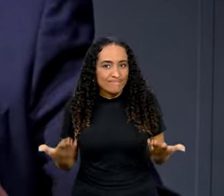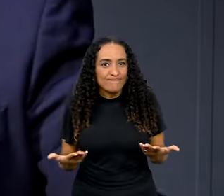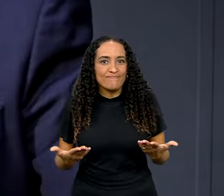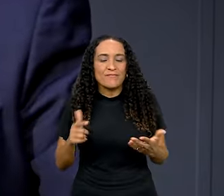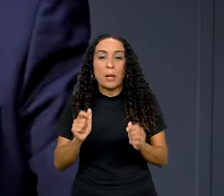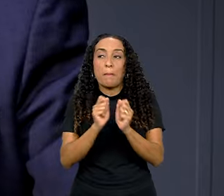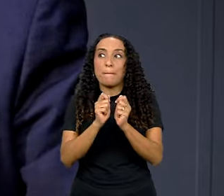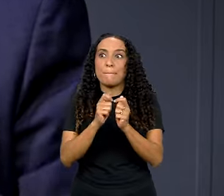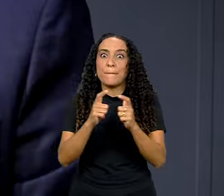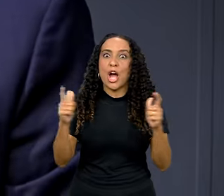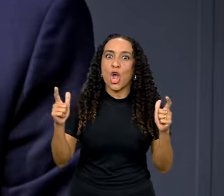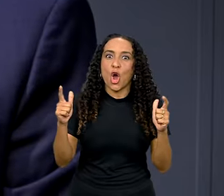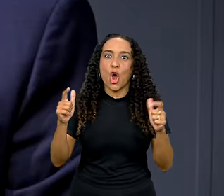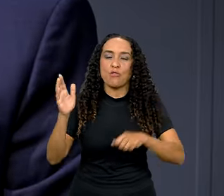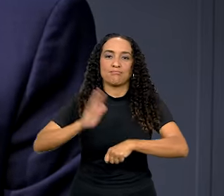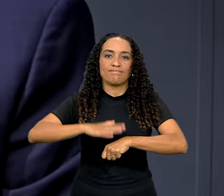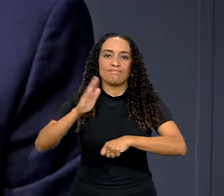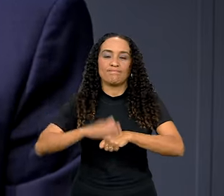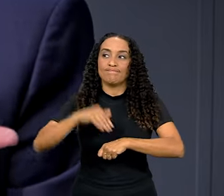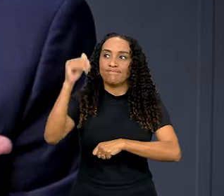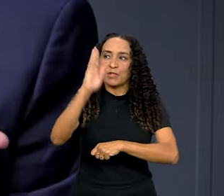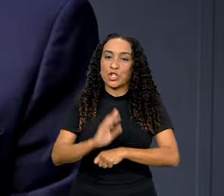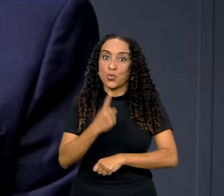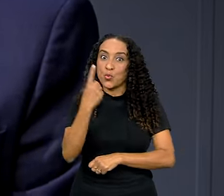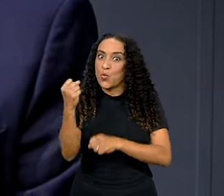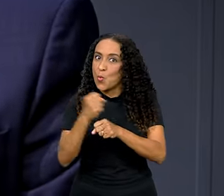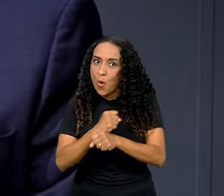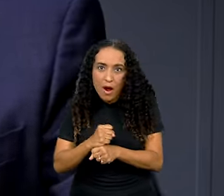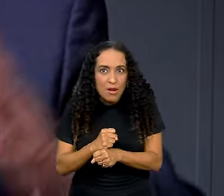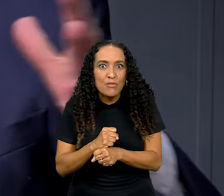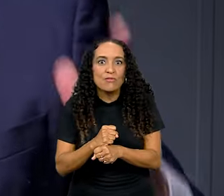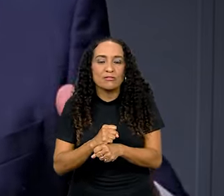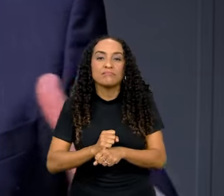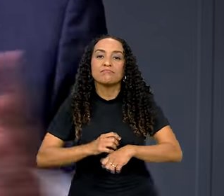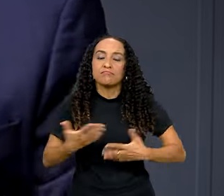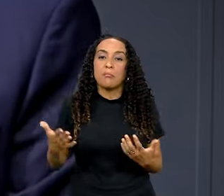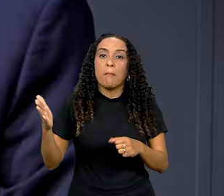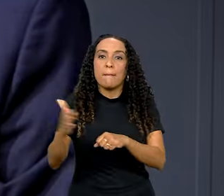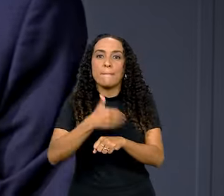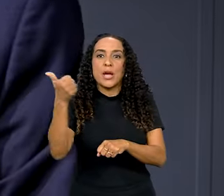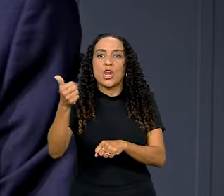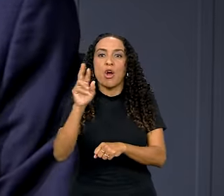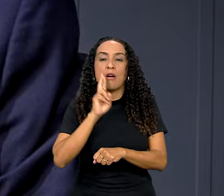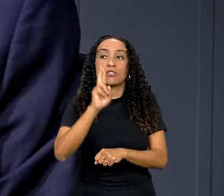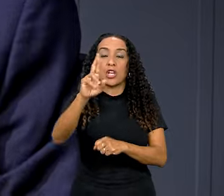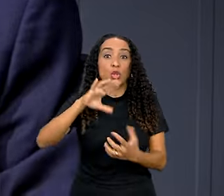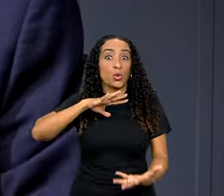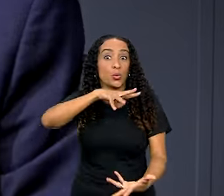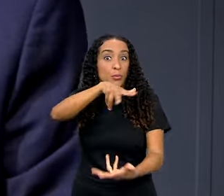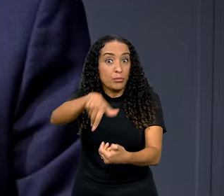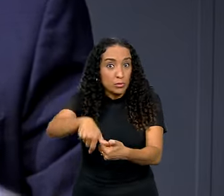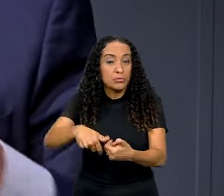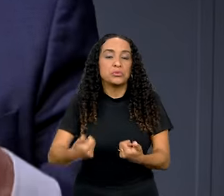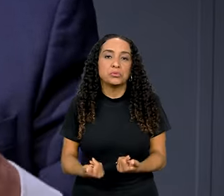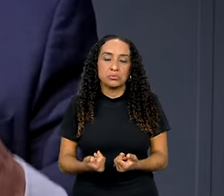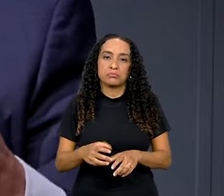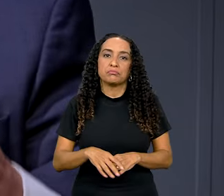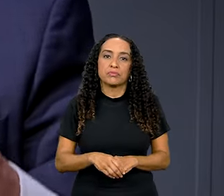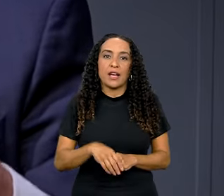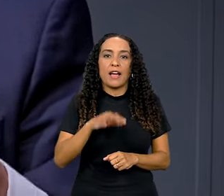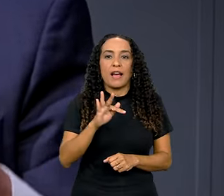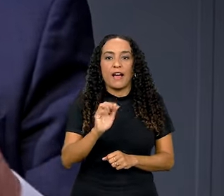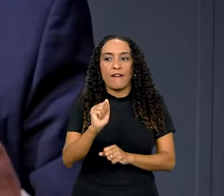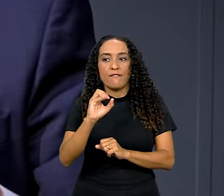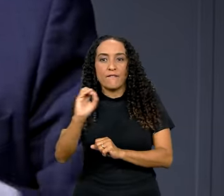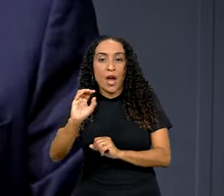a o maior feito por um país em um ano e foi o melhor resultado do planeta né a fu